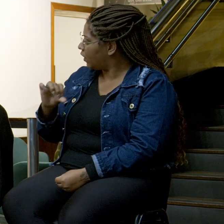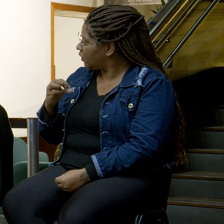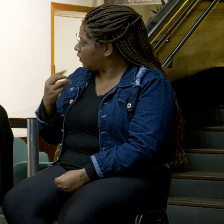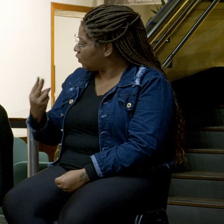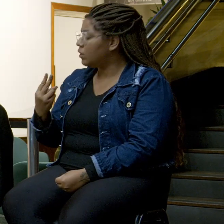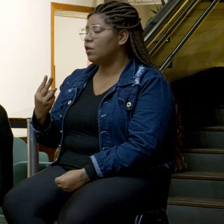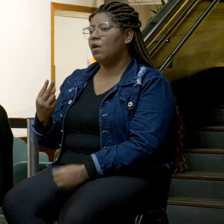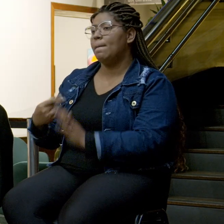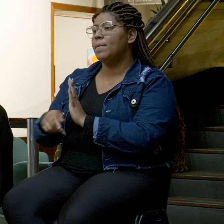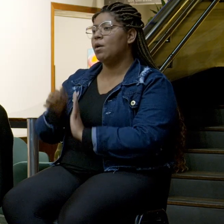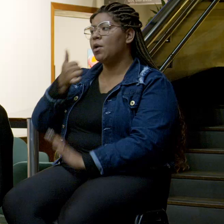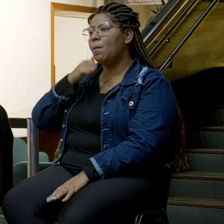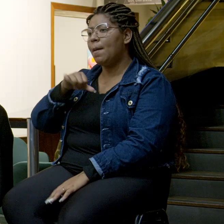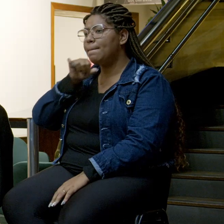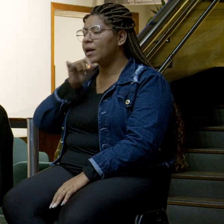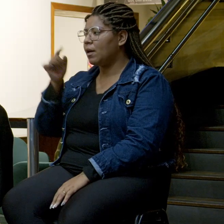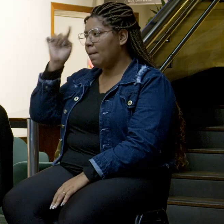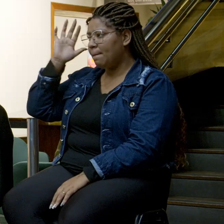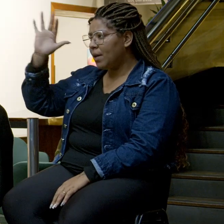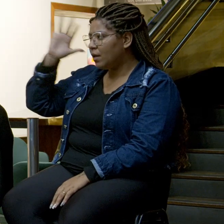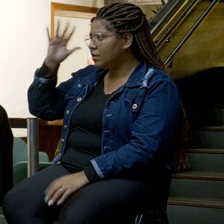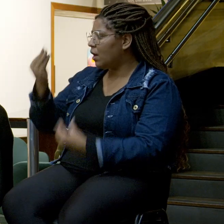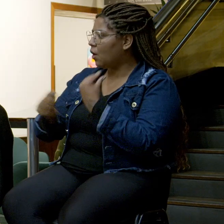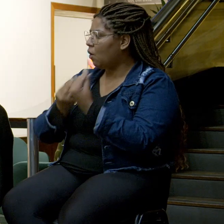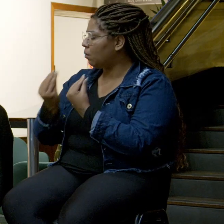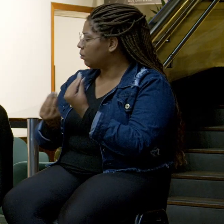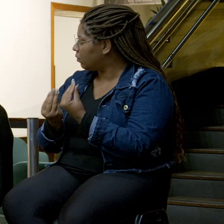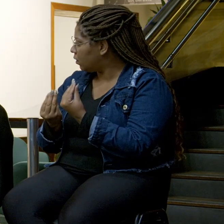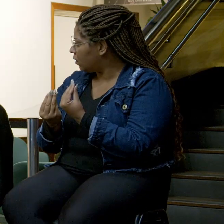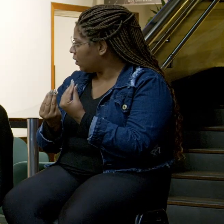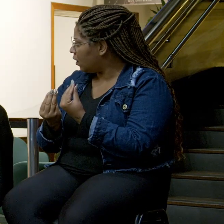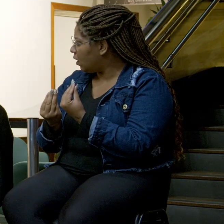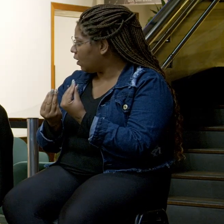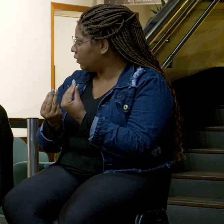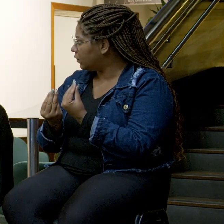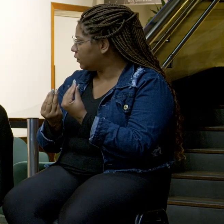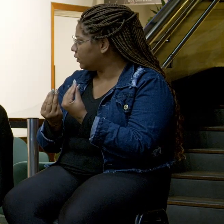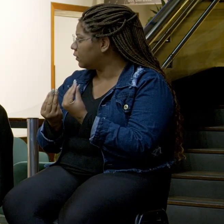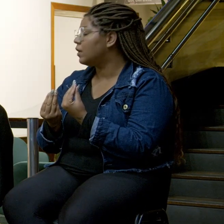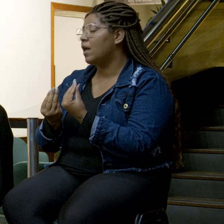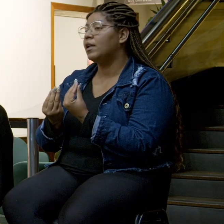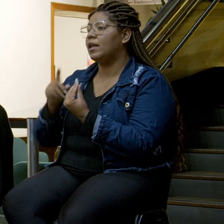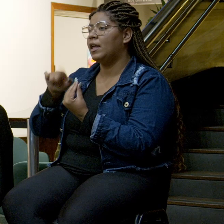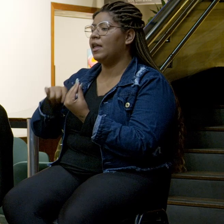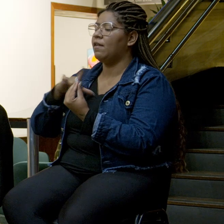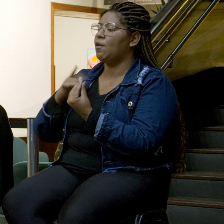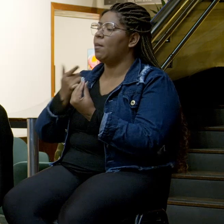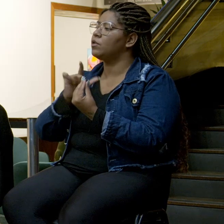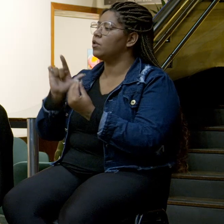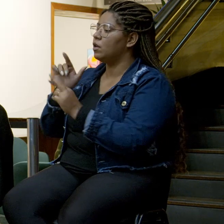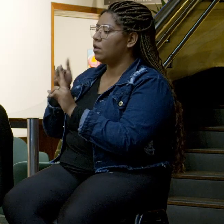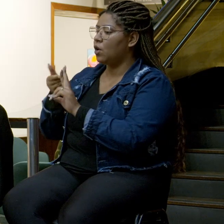de uma mãe. Ela é capaz de pensar com o útero. As repetições de Maiolino são diferenças, como